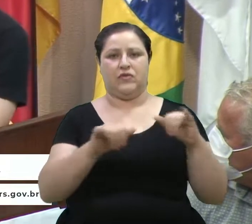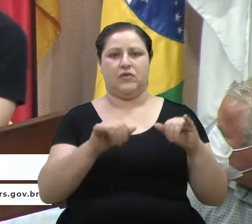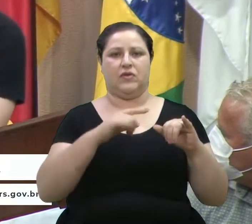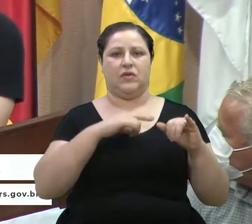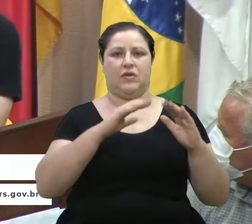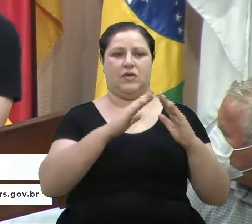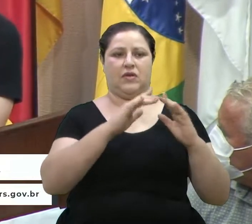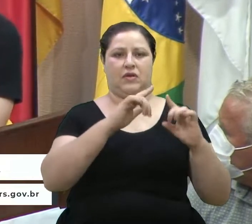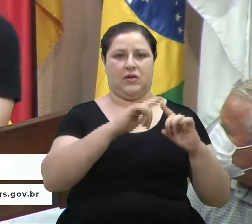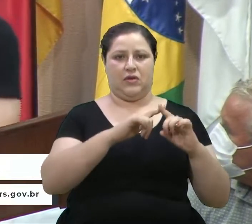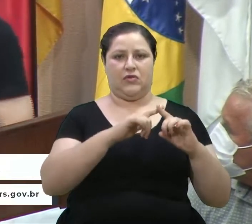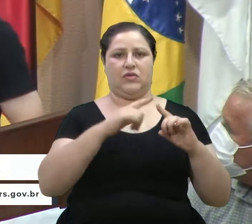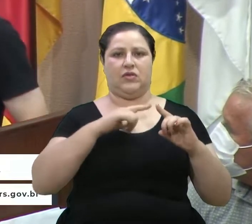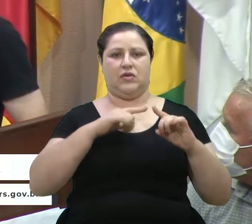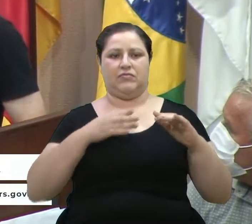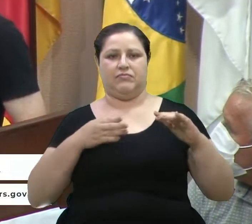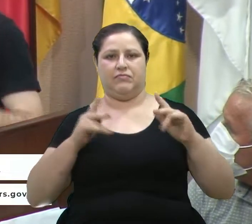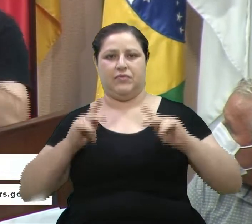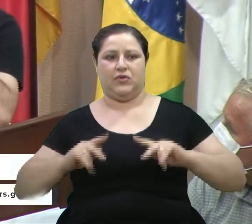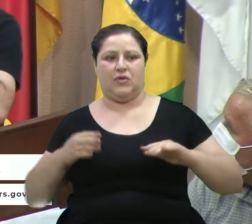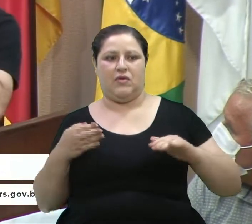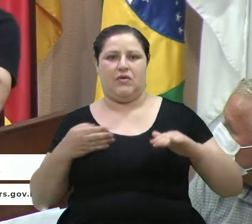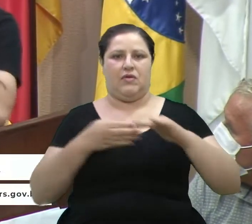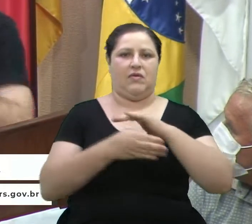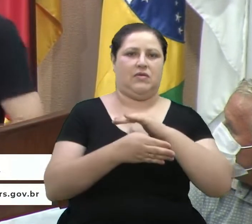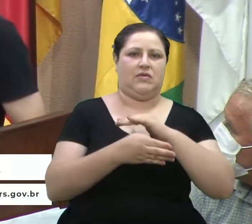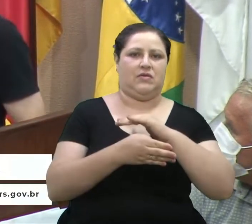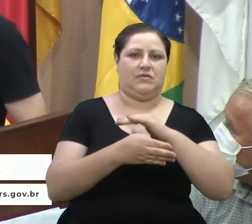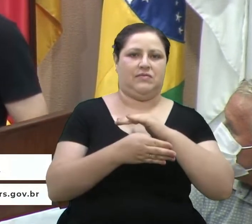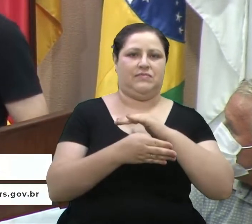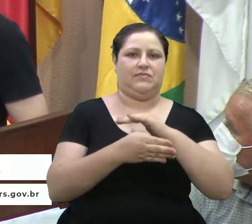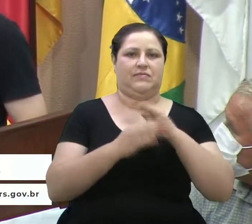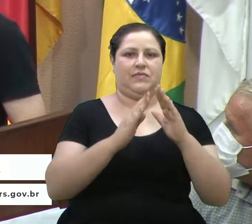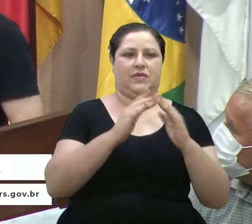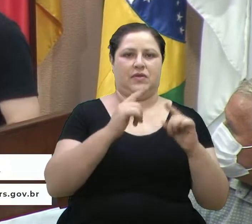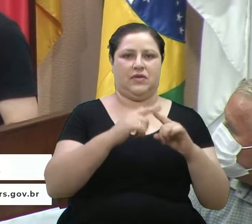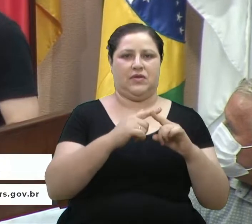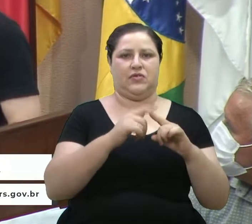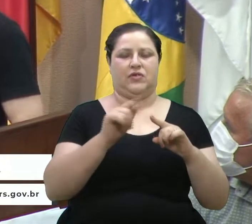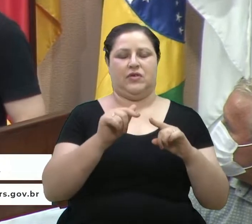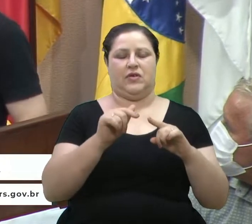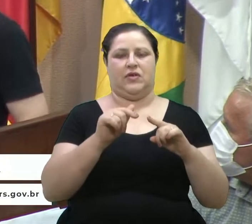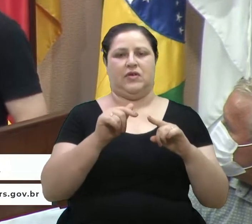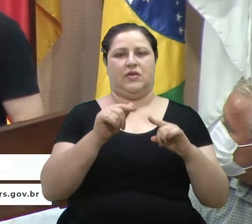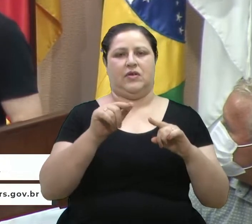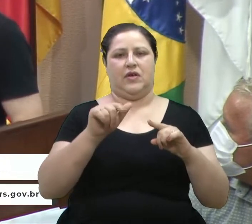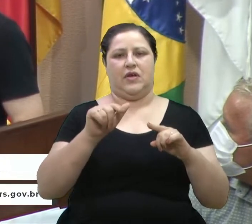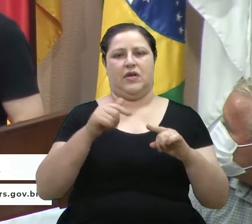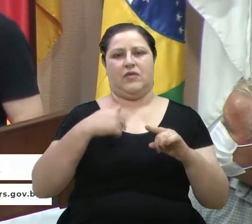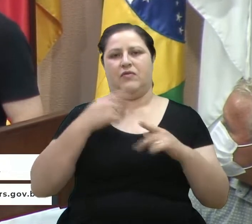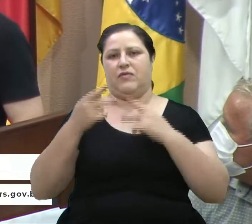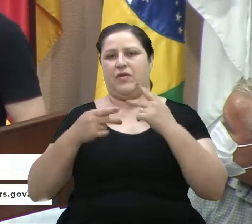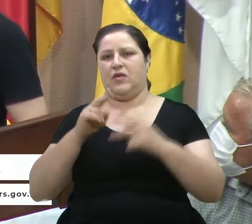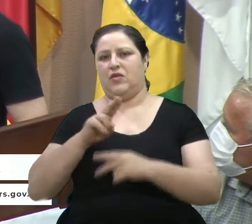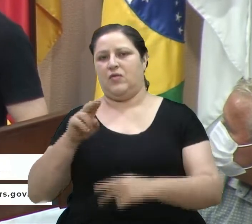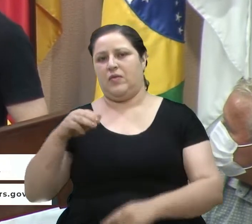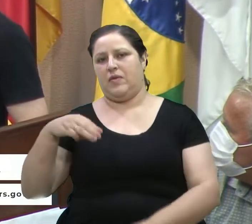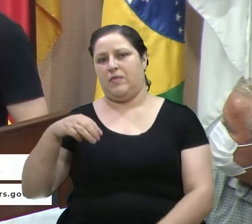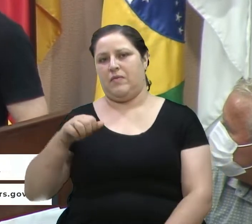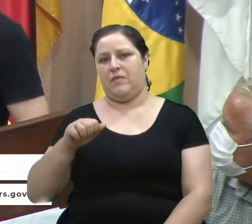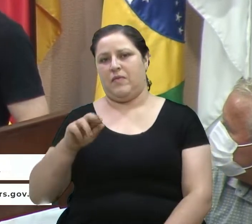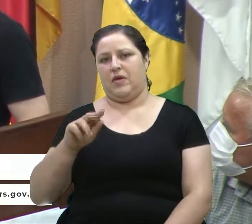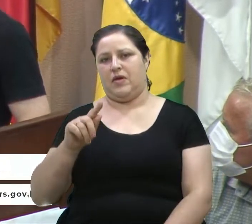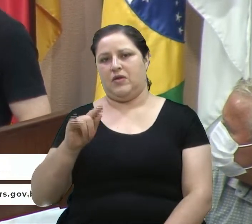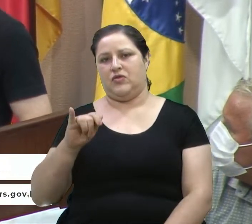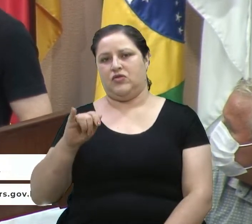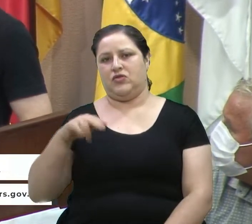na verdade, eu, para mim, daria outro nome, chamaria de marginais, quem segue a margem da lei deveria ser denominado assim,